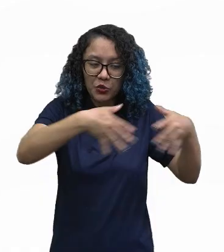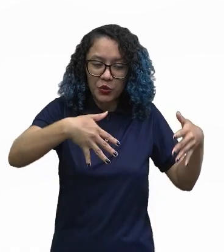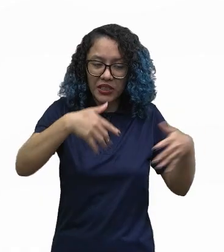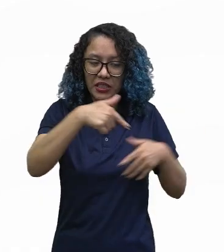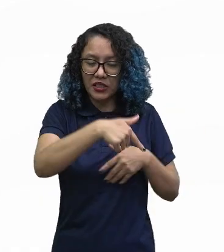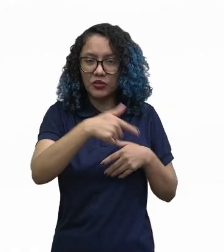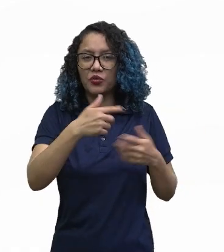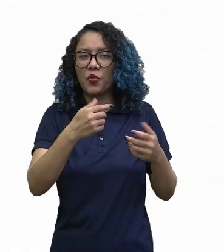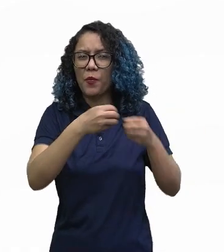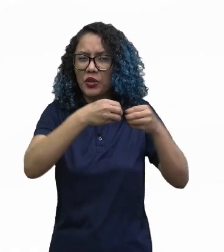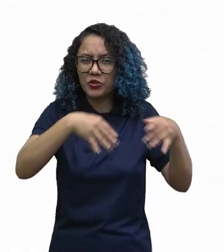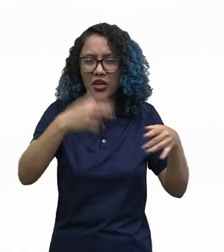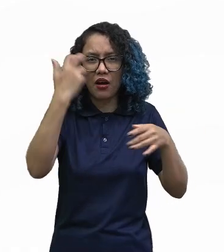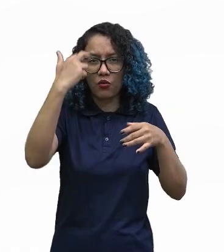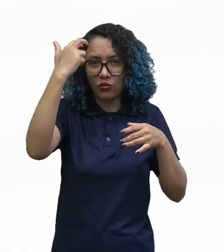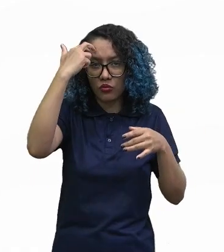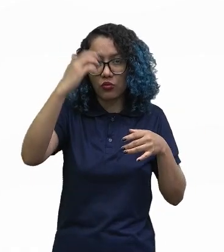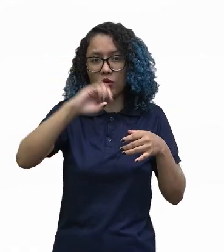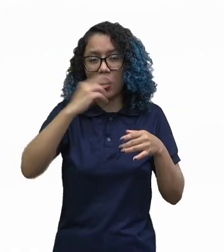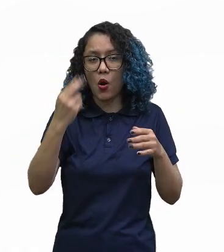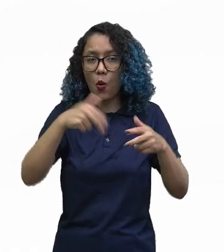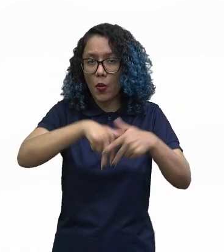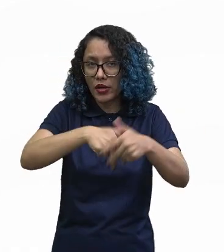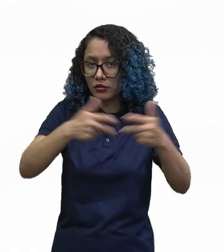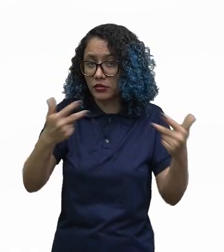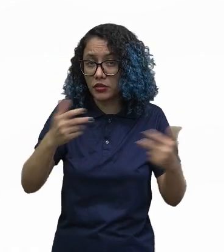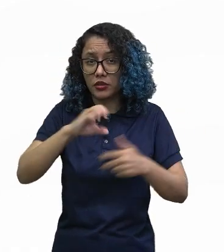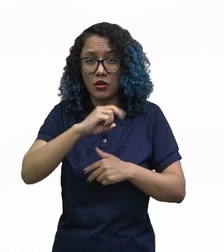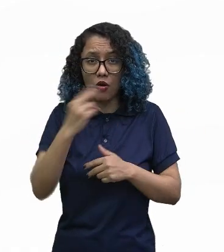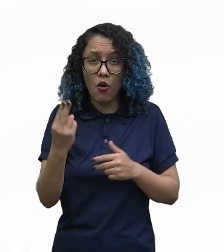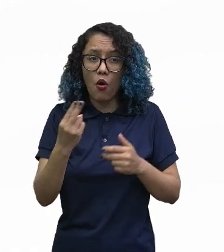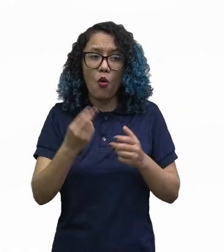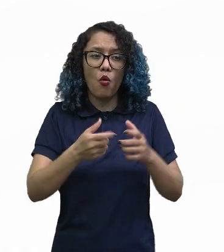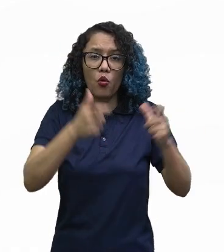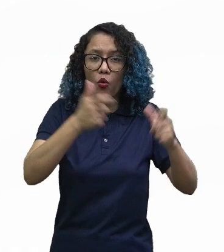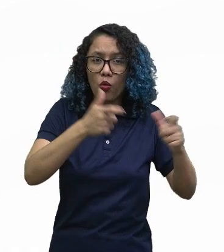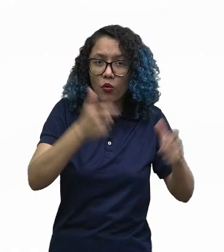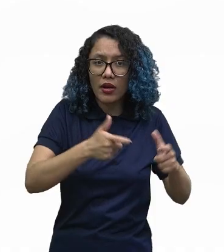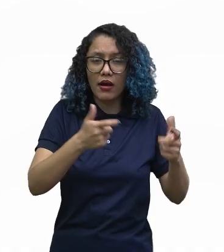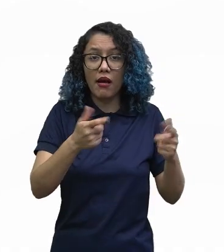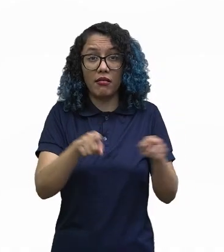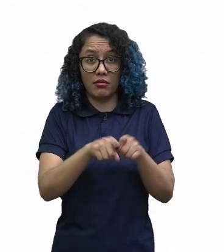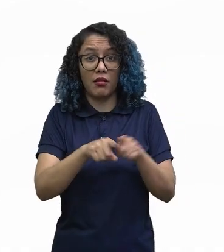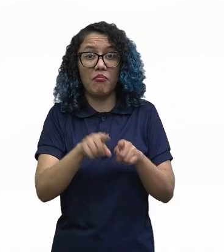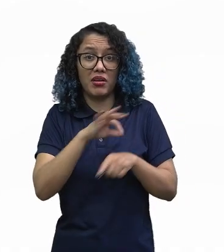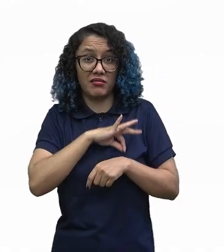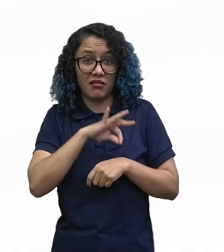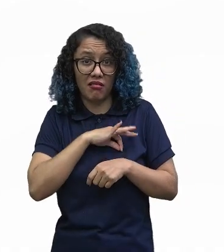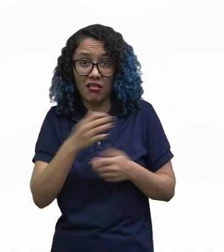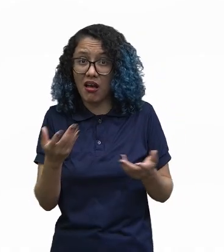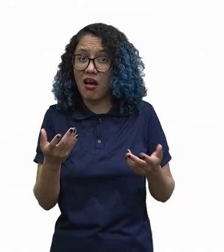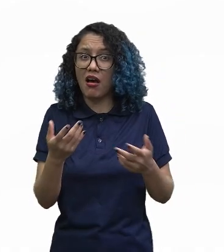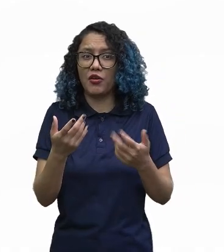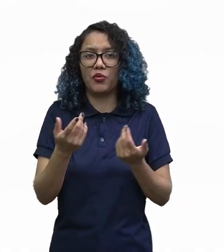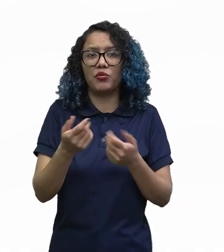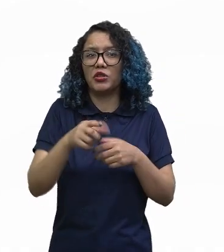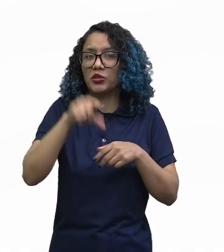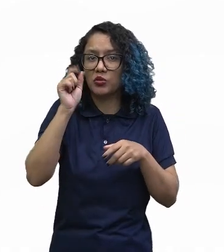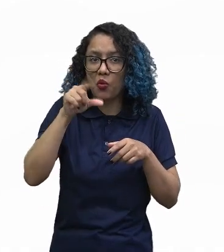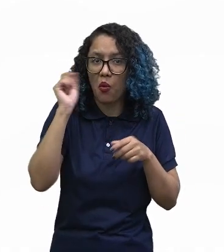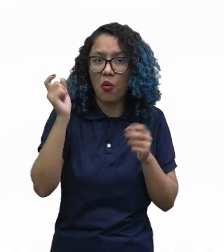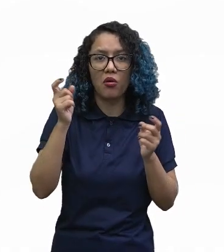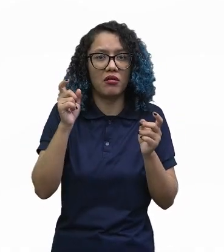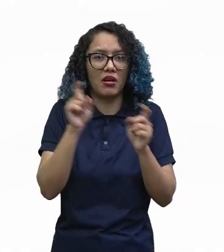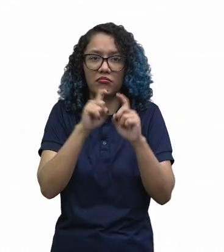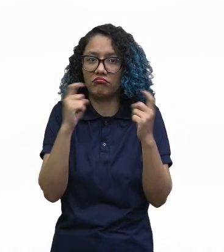a cultura, a sua etnia, a sua origem, a sua renda até mesmo, a sua sexualidade,